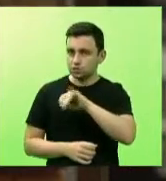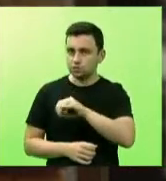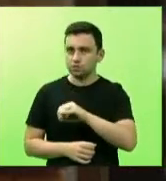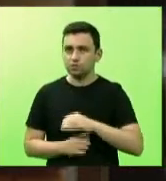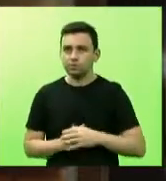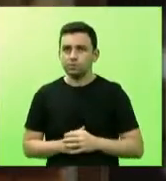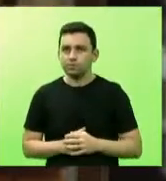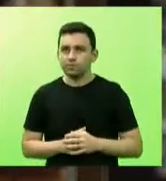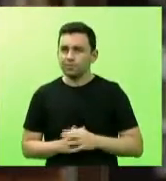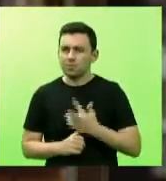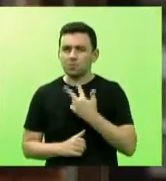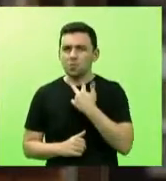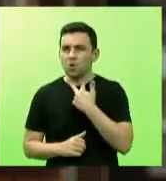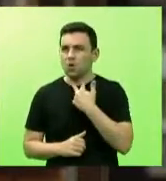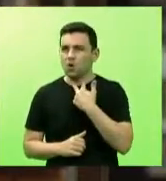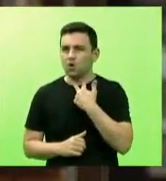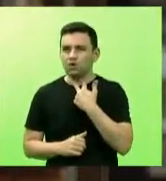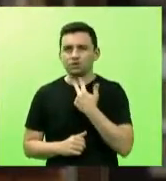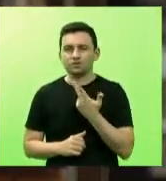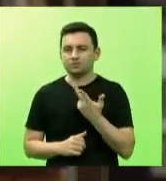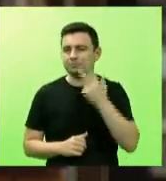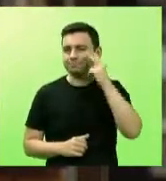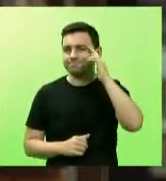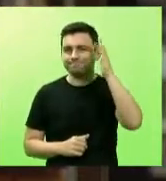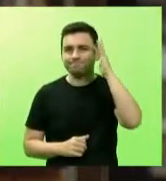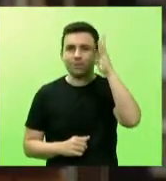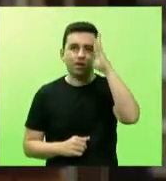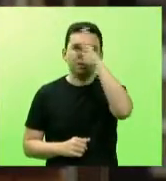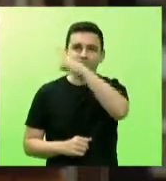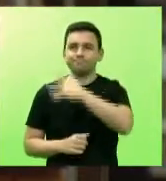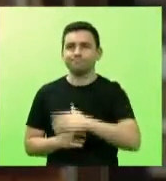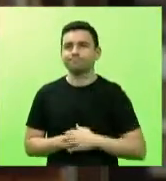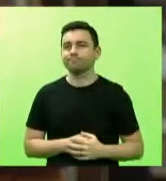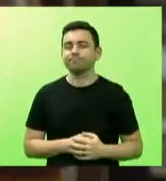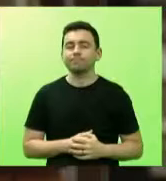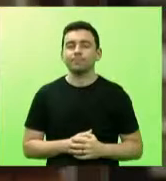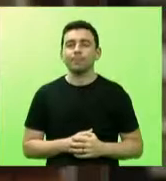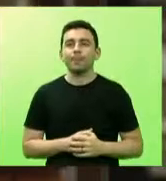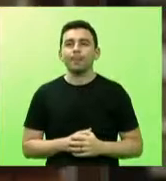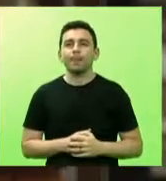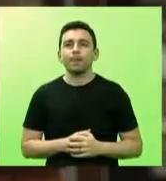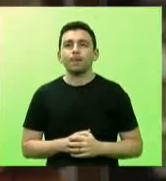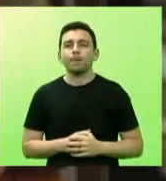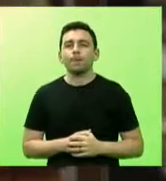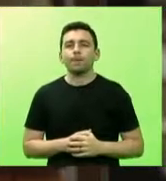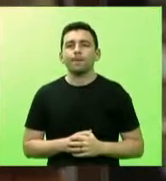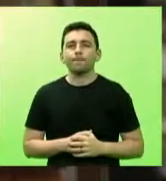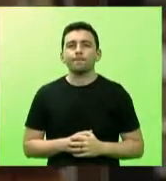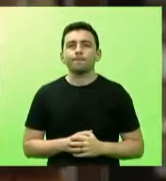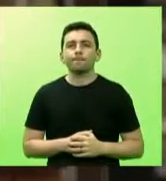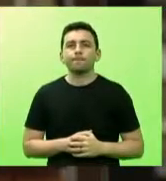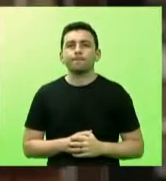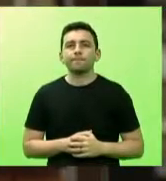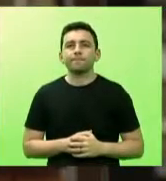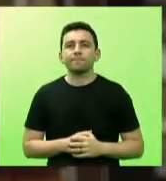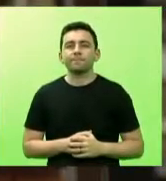Né? A gente não pode deixar por isso aí, se iludir por isso aí. Mas é bem verdade mesmo